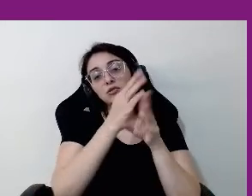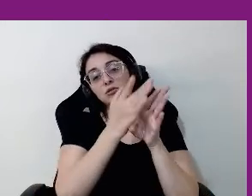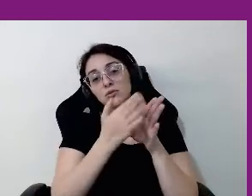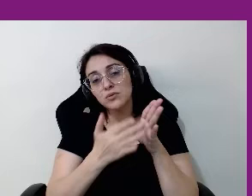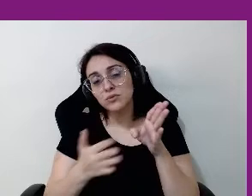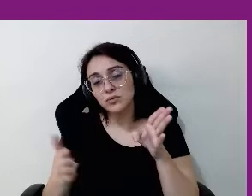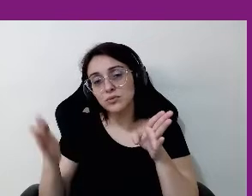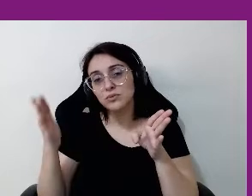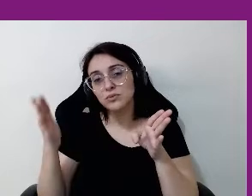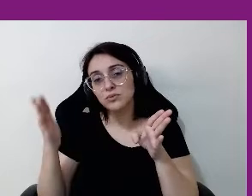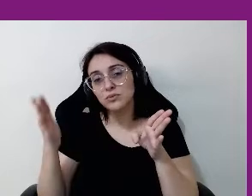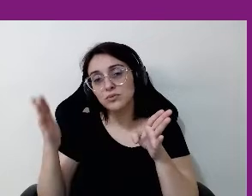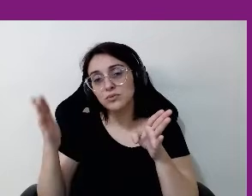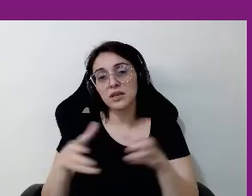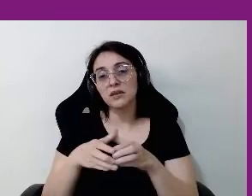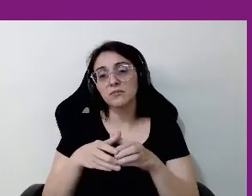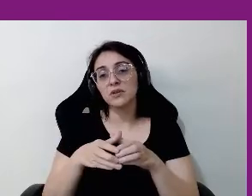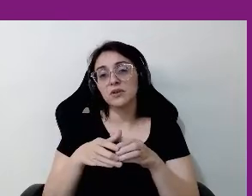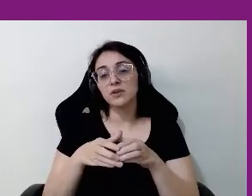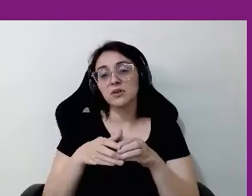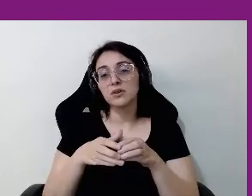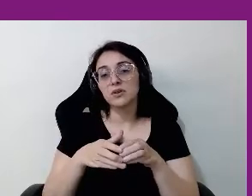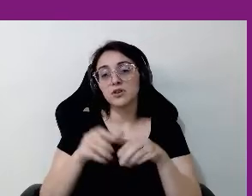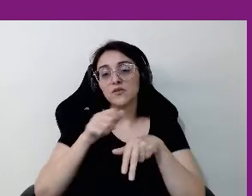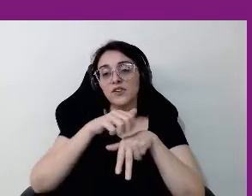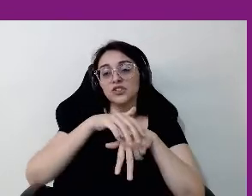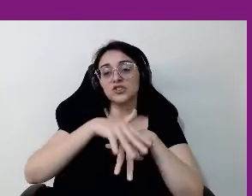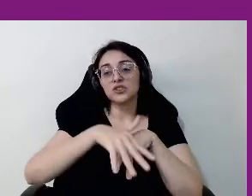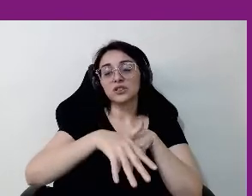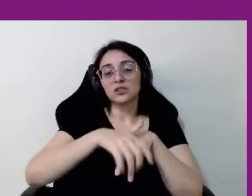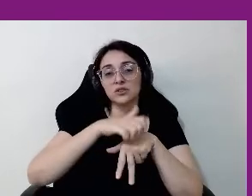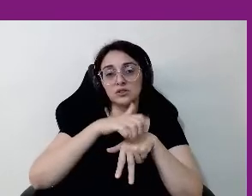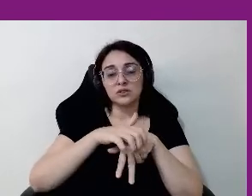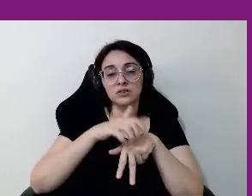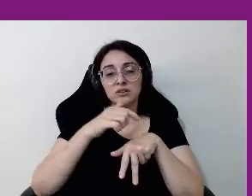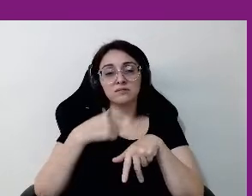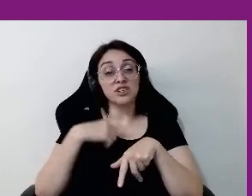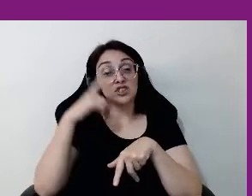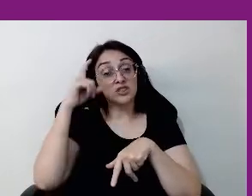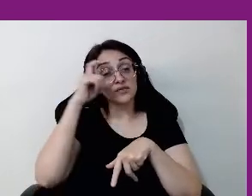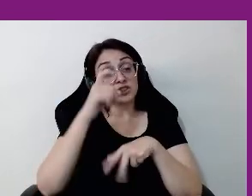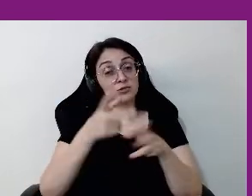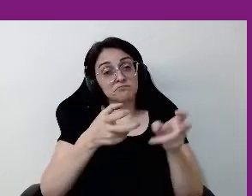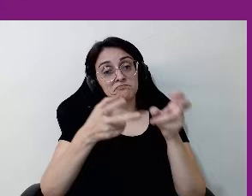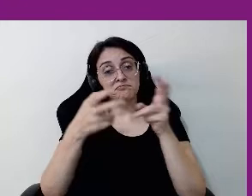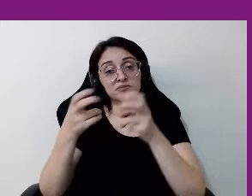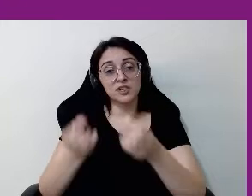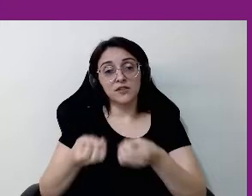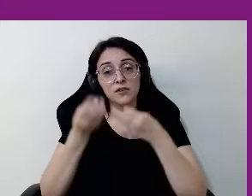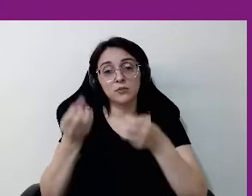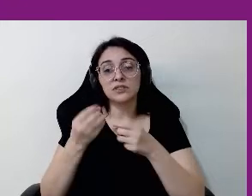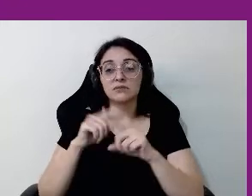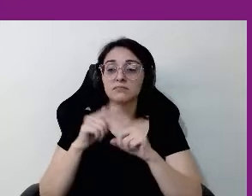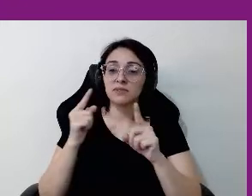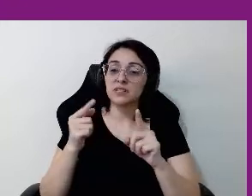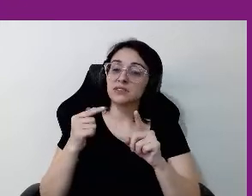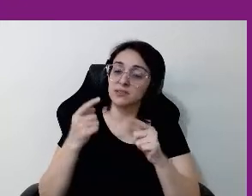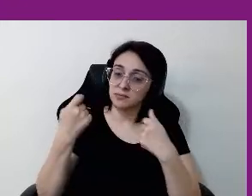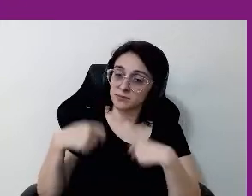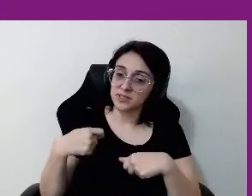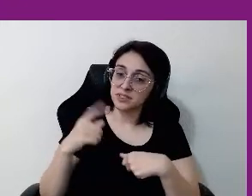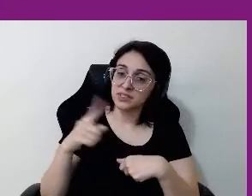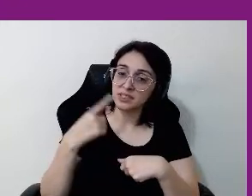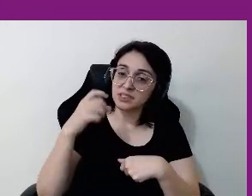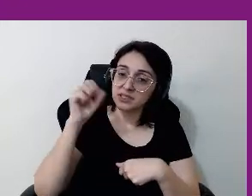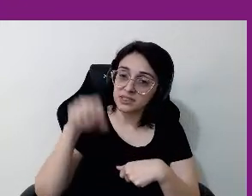gasto pela equipe no ventilador. É muito difícil capturar esses dados, mas eu acho que a gente precisa,